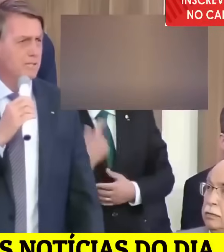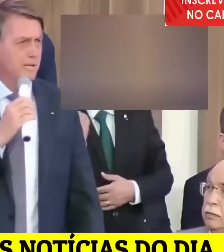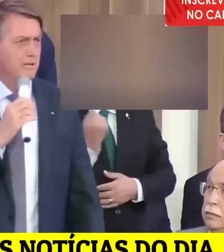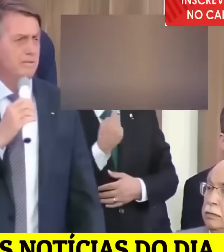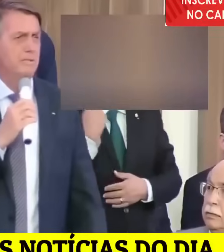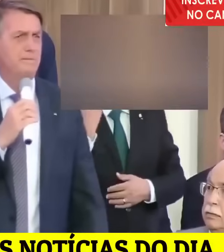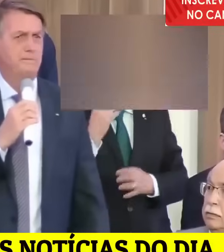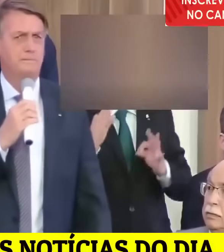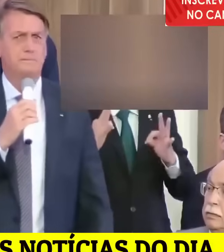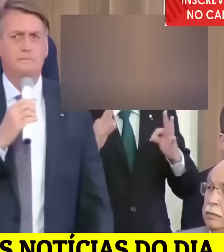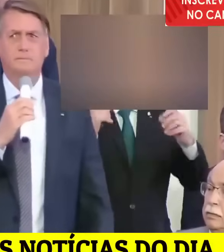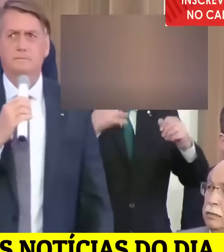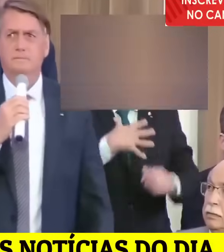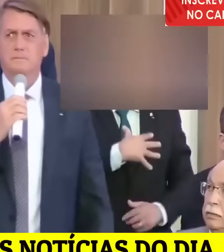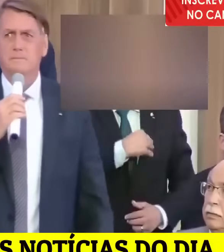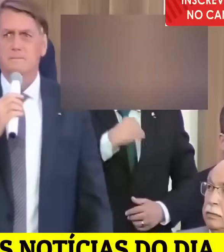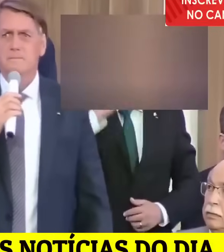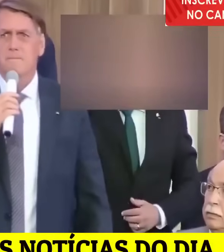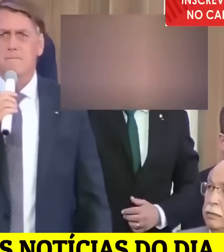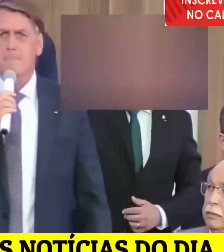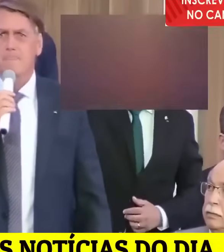Somos filhos de Deus.